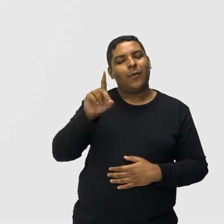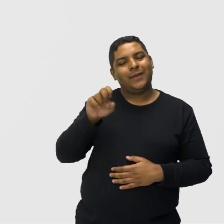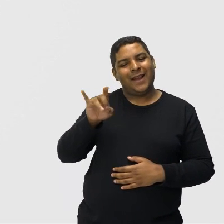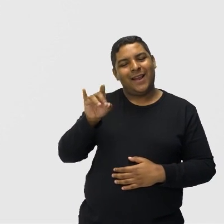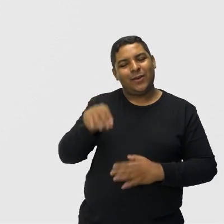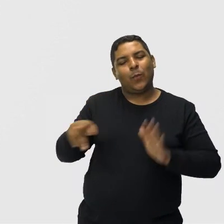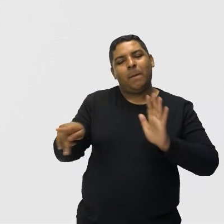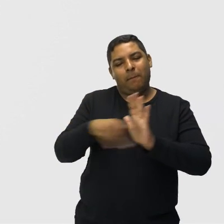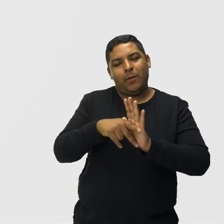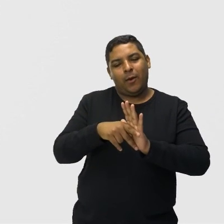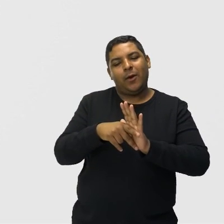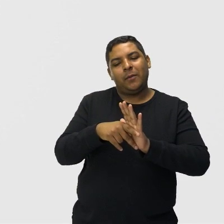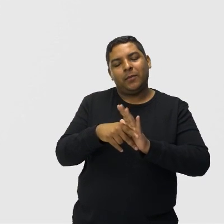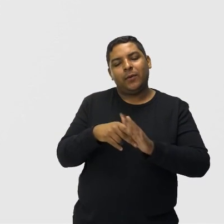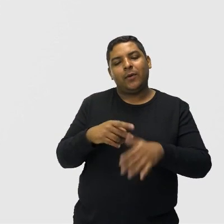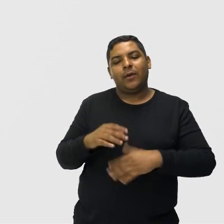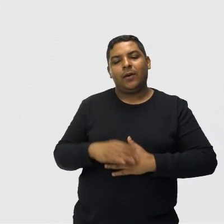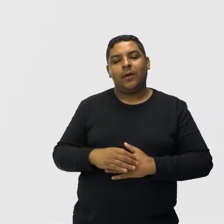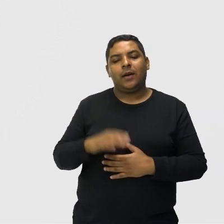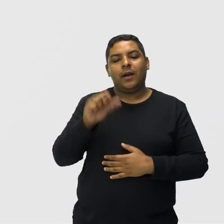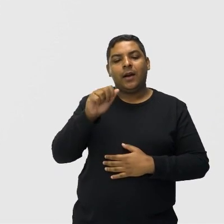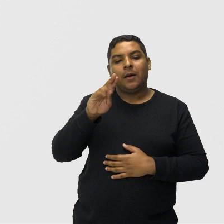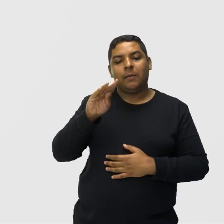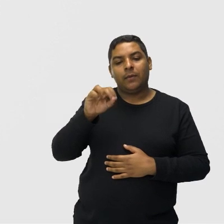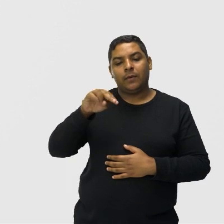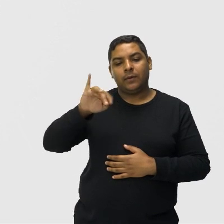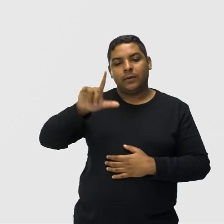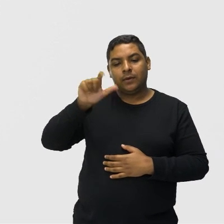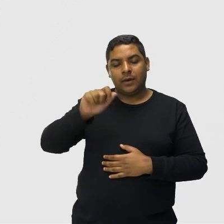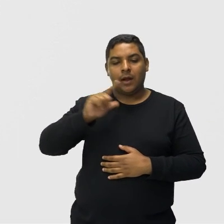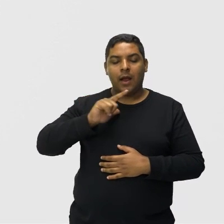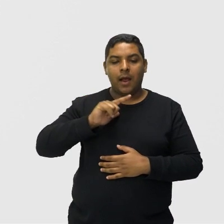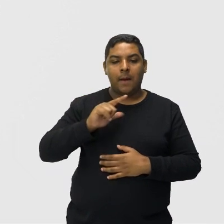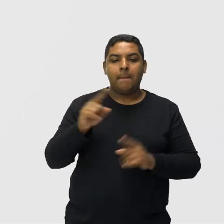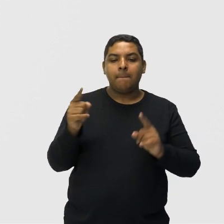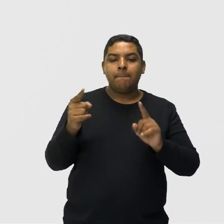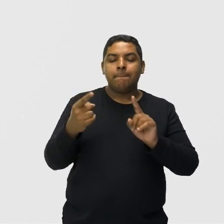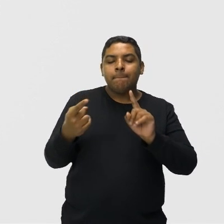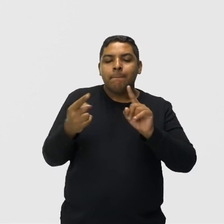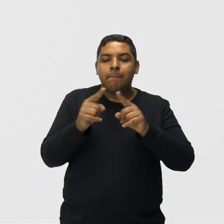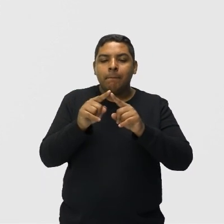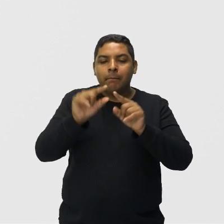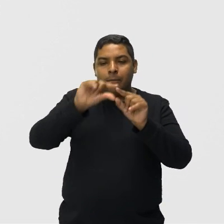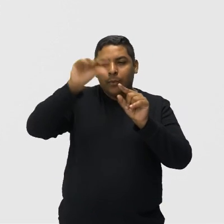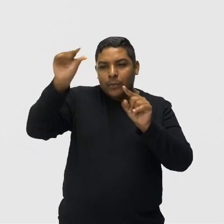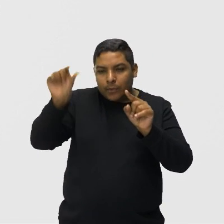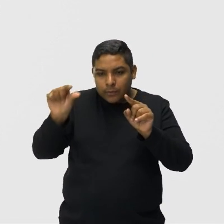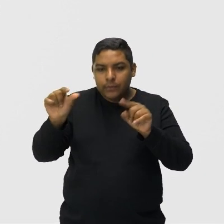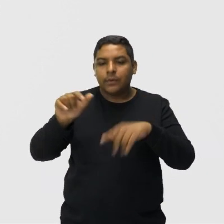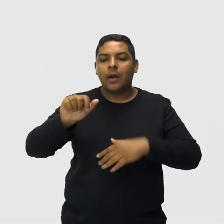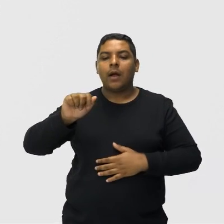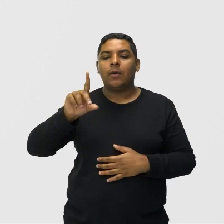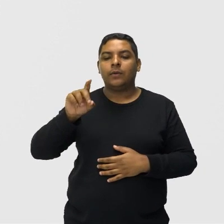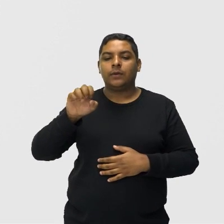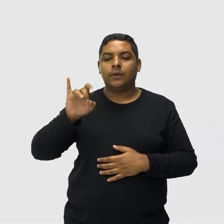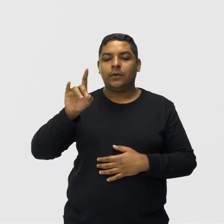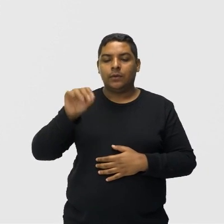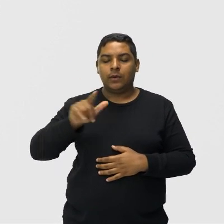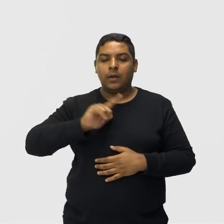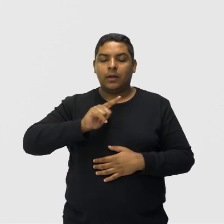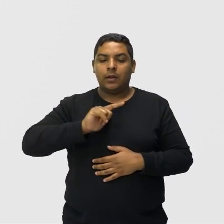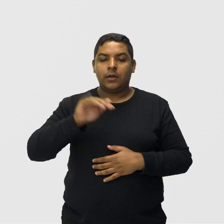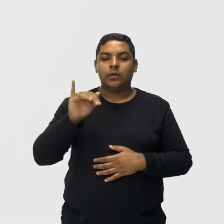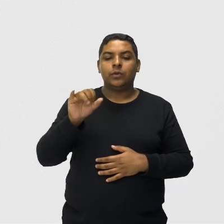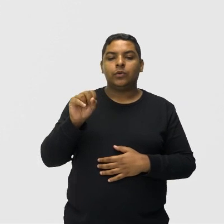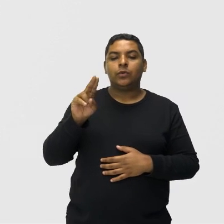só, temos a carbonila na extremidade da cadeia. Como se trata de um aldeído, então nós temos um